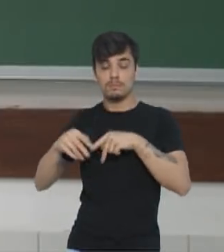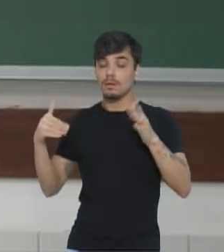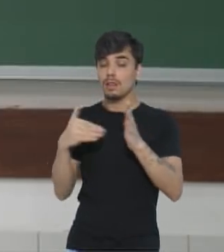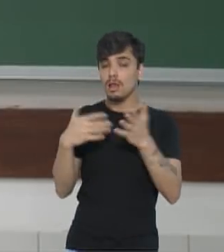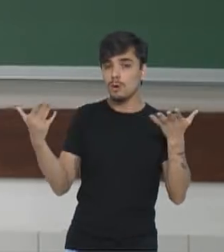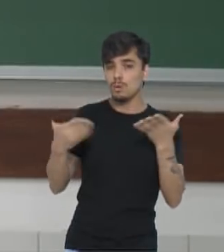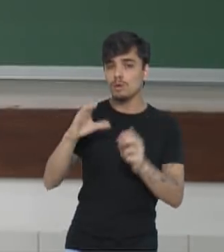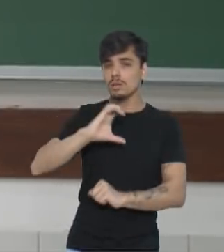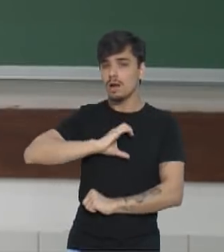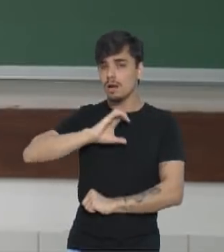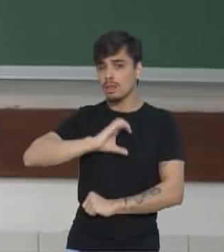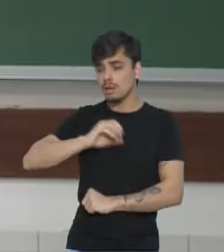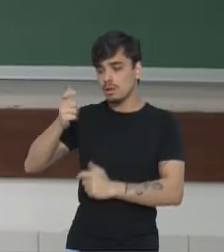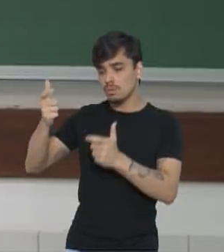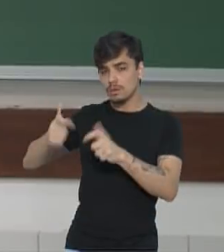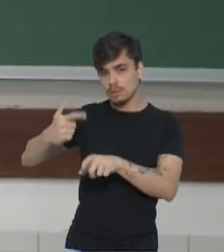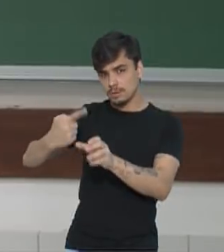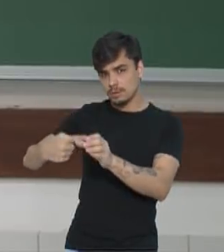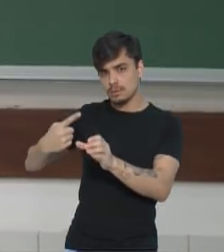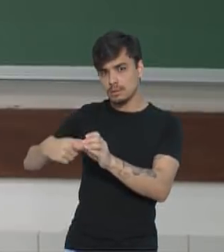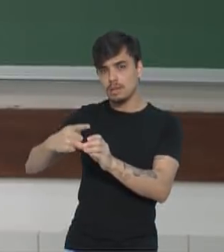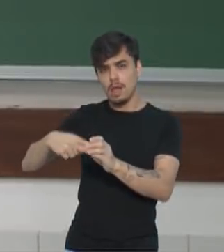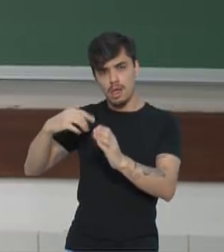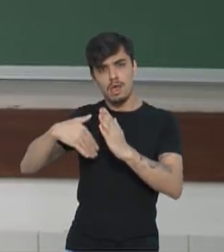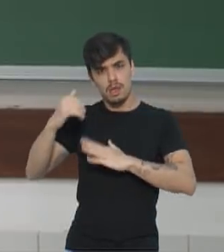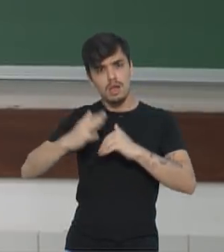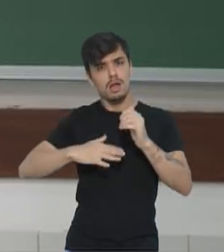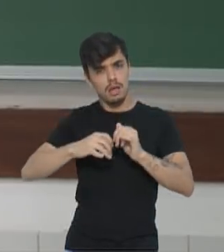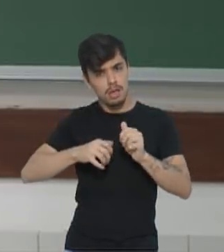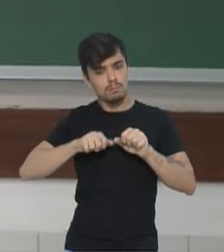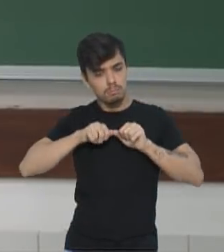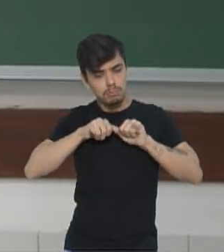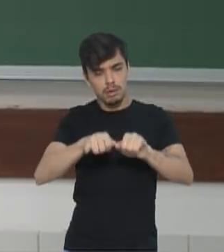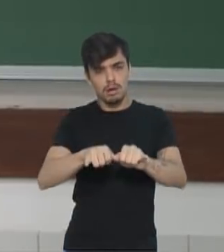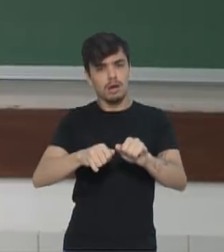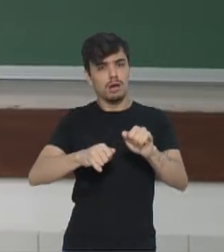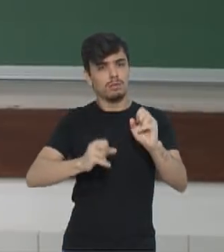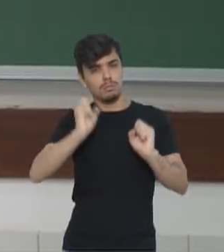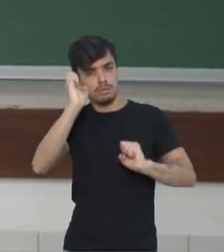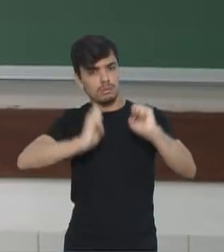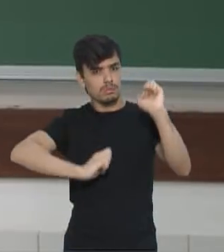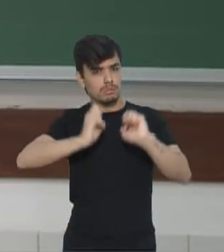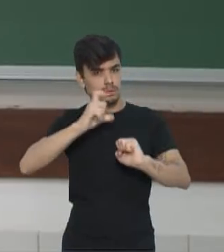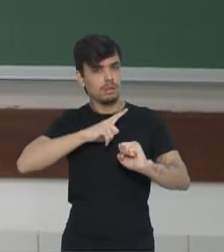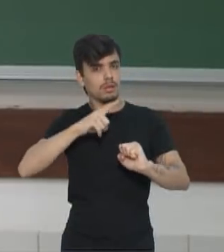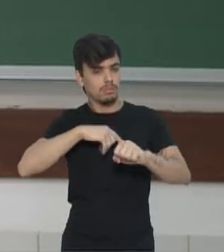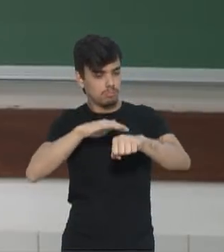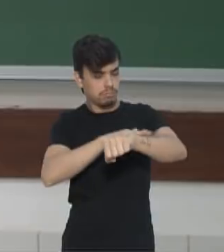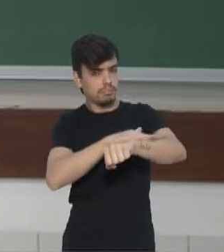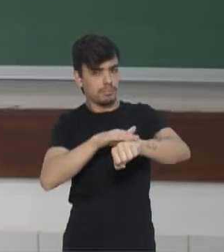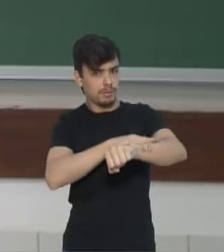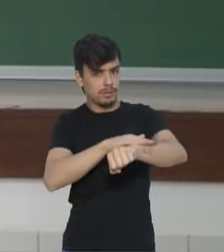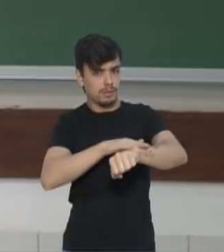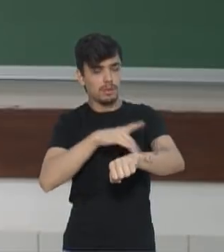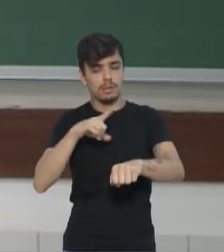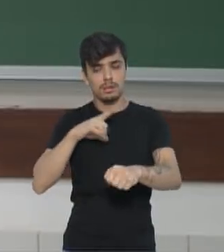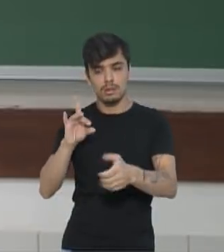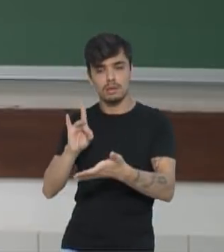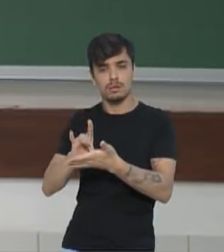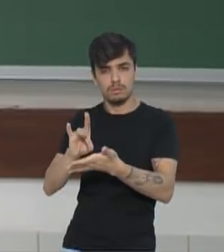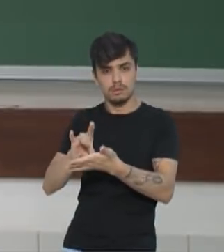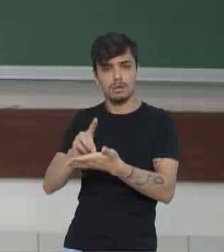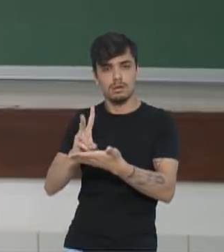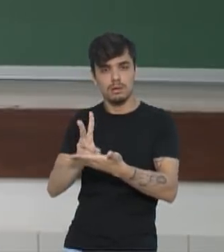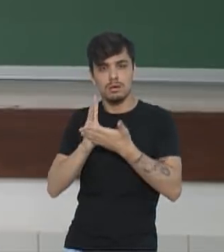são grandes responsáveis pelo mercado de peles. Eles ainda vivem no modo deles originário, nas regiões frias,